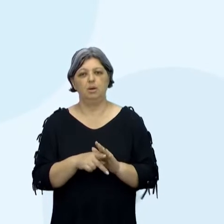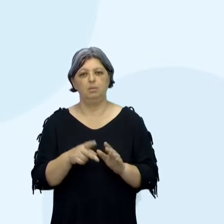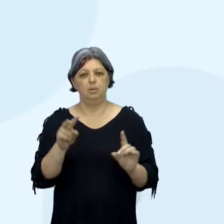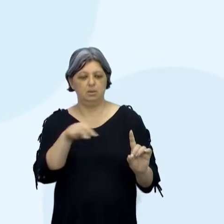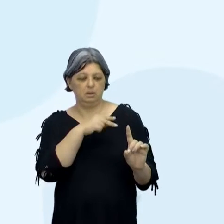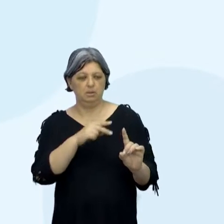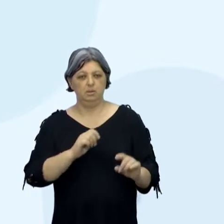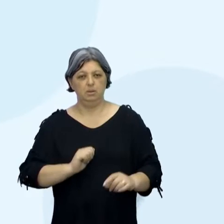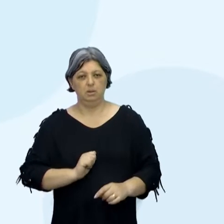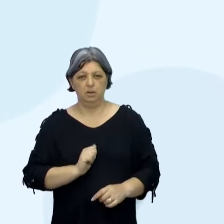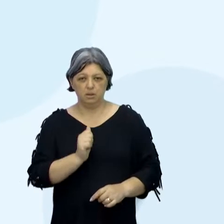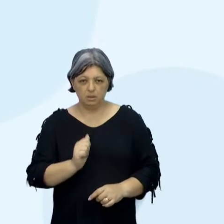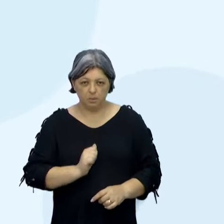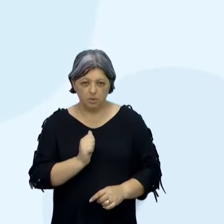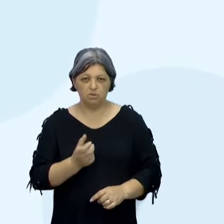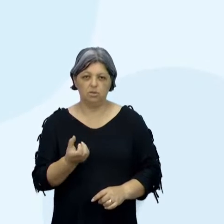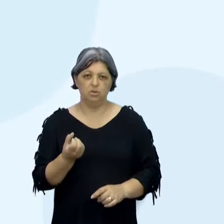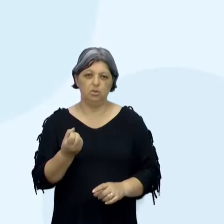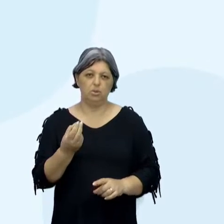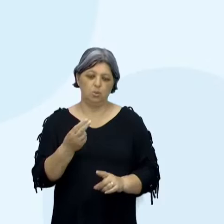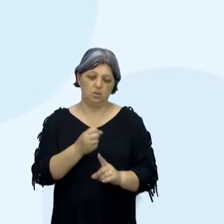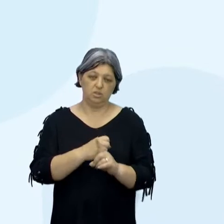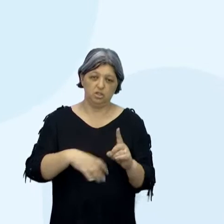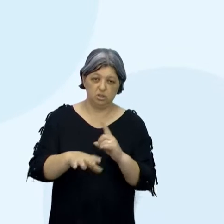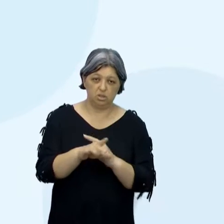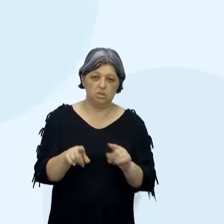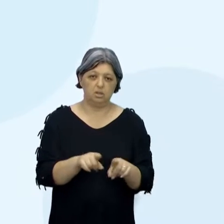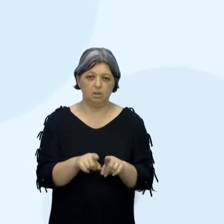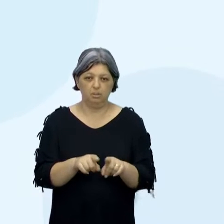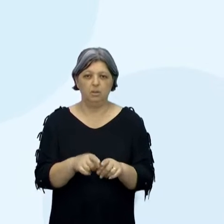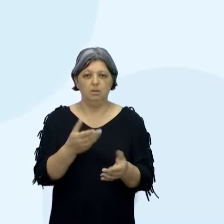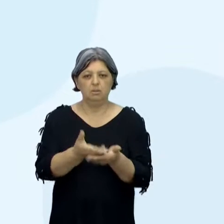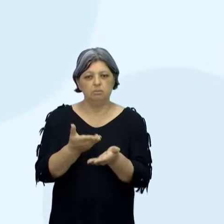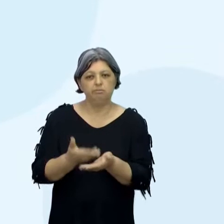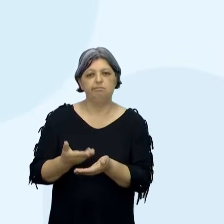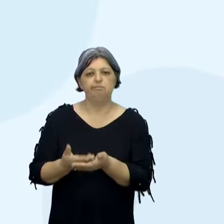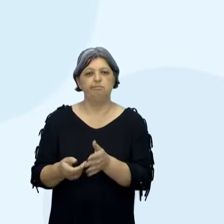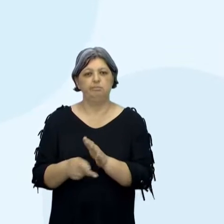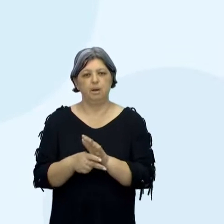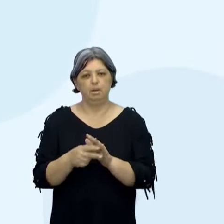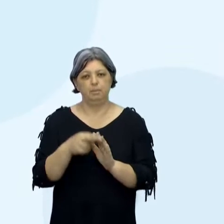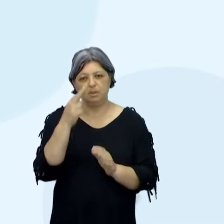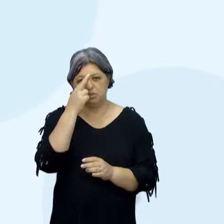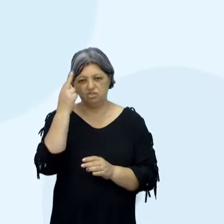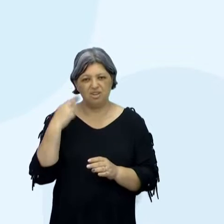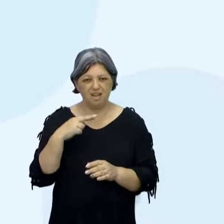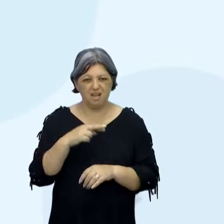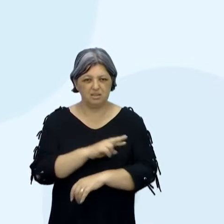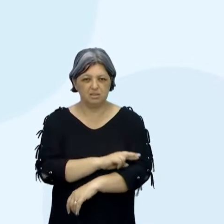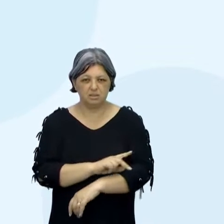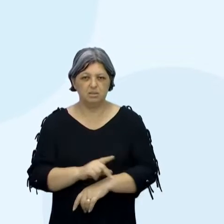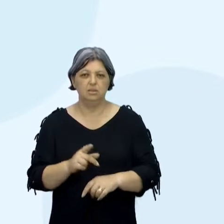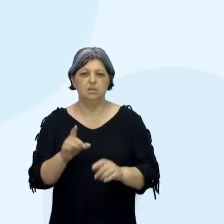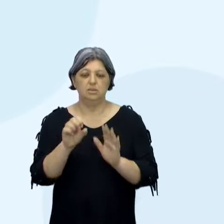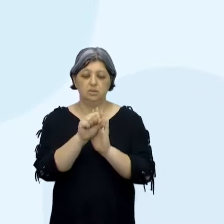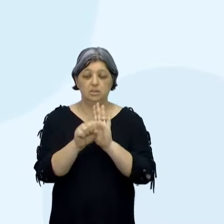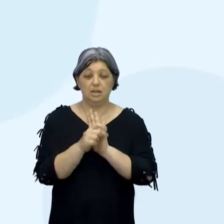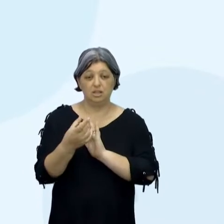mesmo da sociologia, o estudo de raça acaba ganhando contornos aí de ciência somente no século